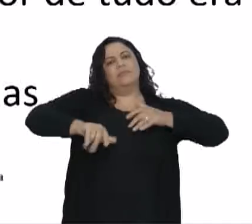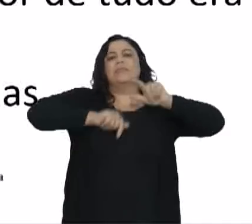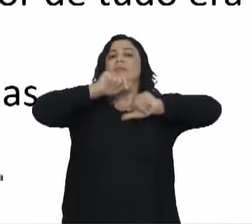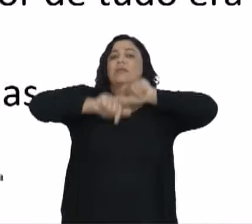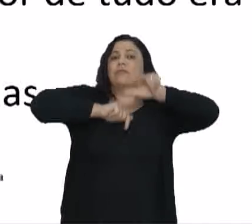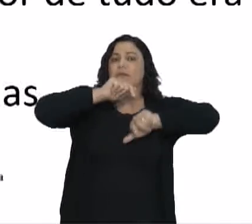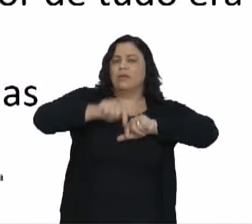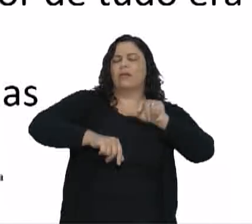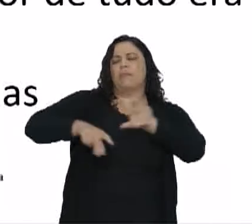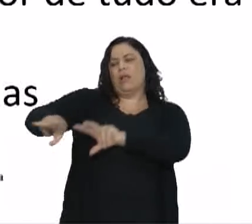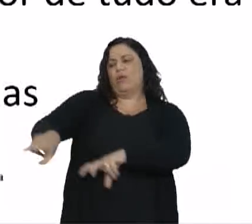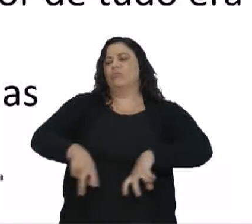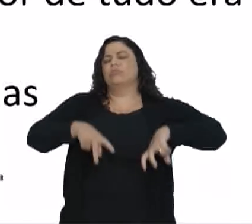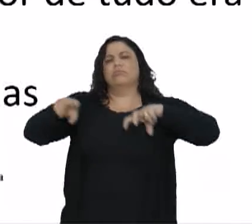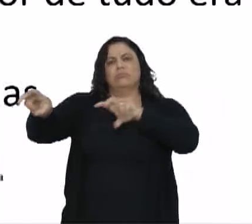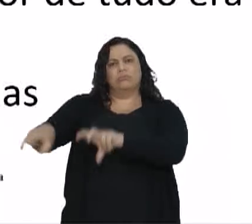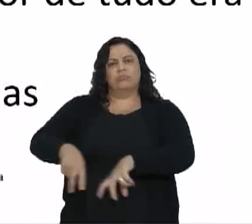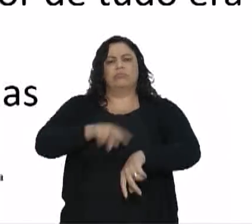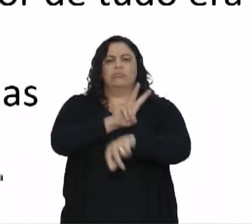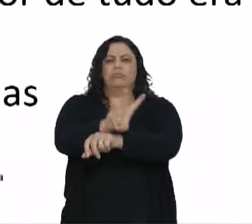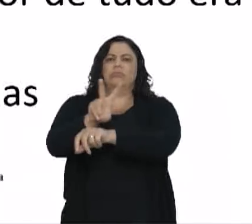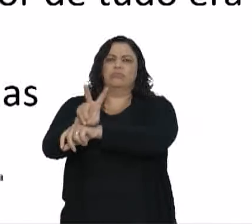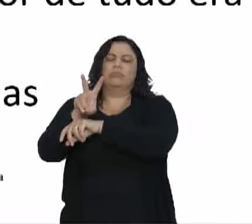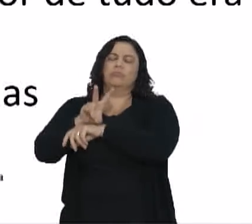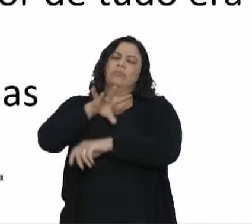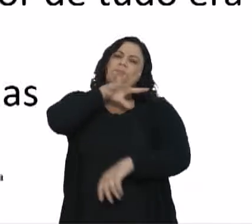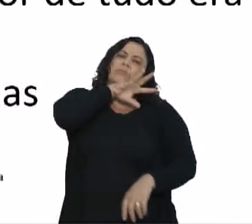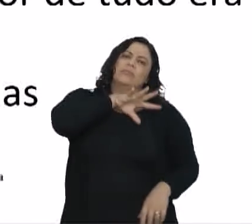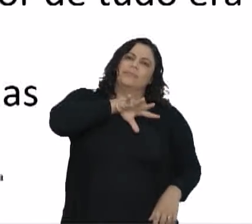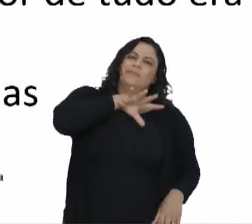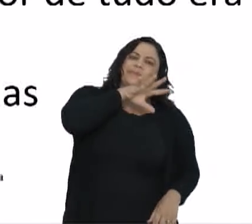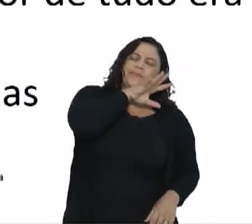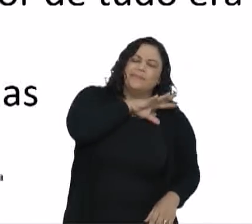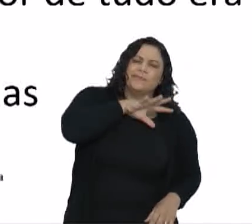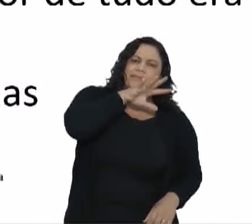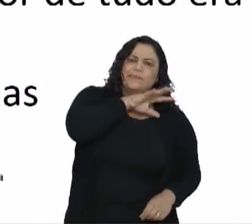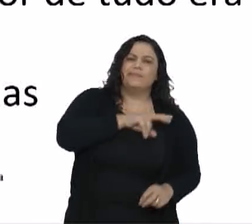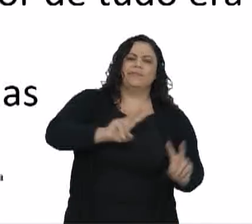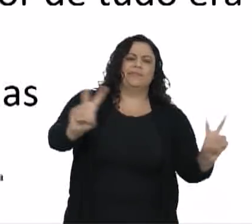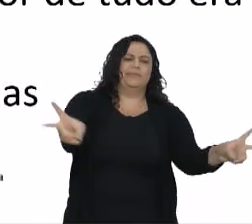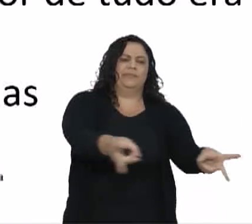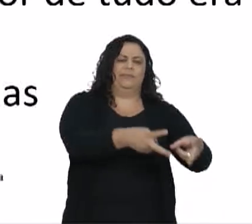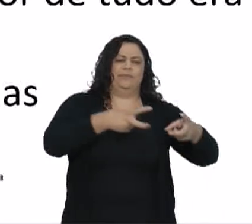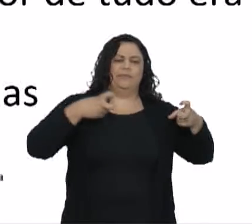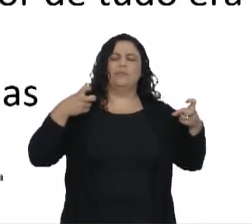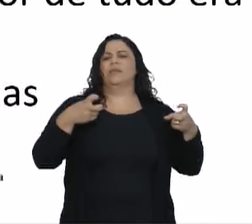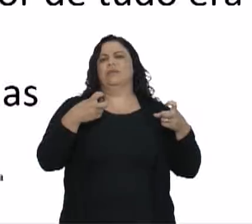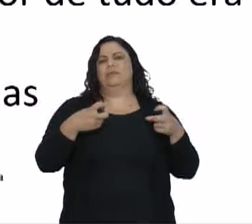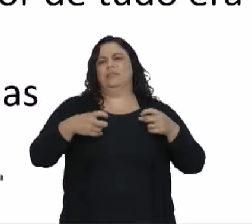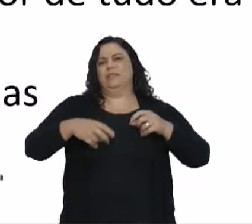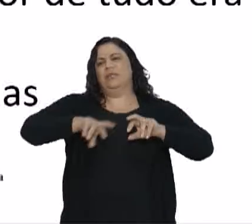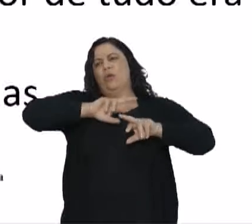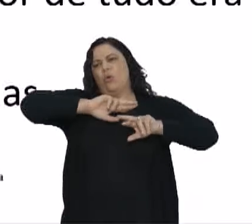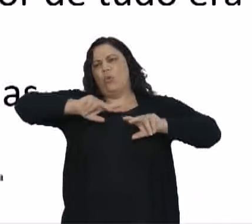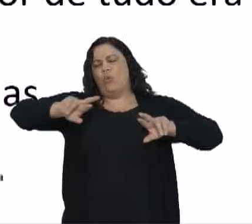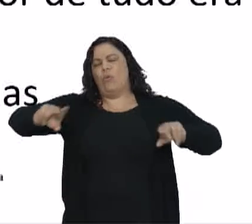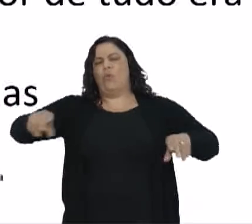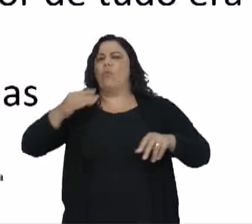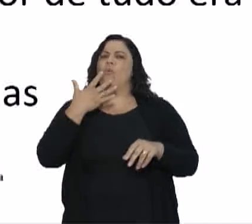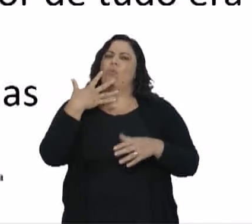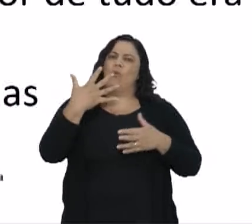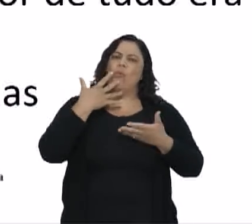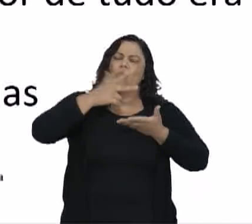realizavam: agricultura, criação de animais, exploração de minério, e também aquela ideia de